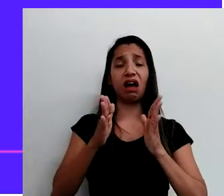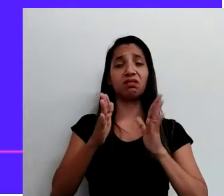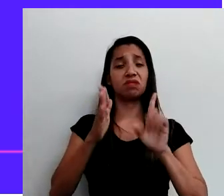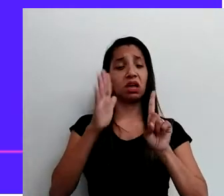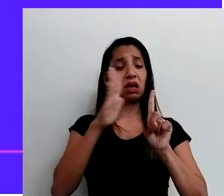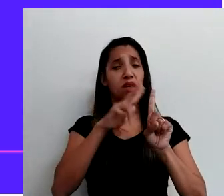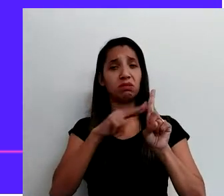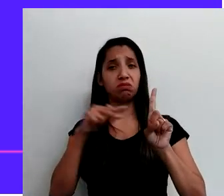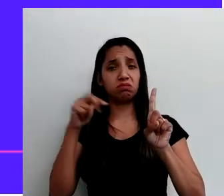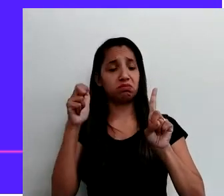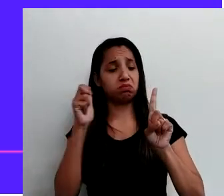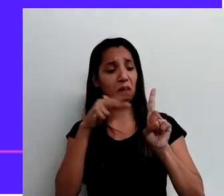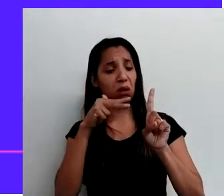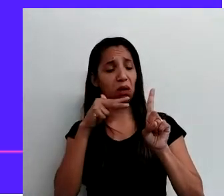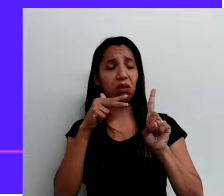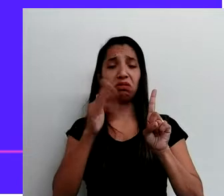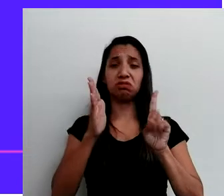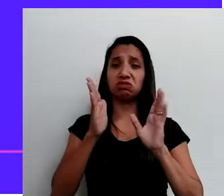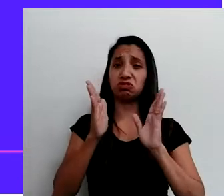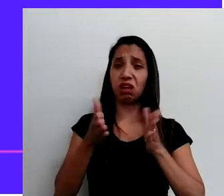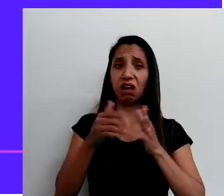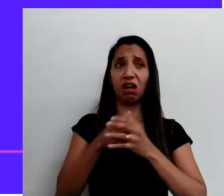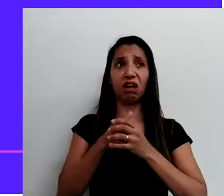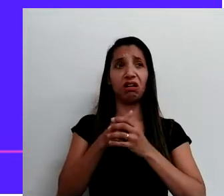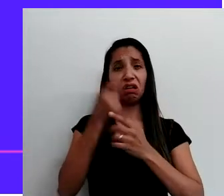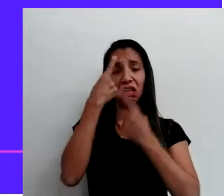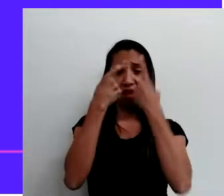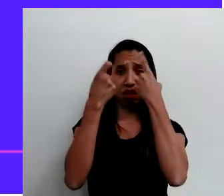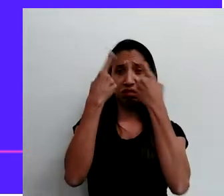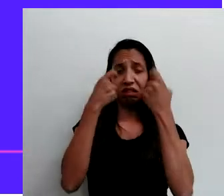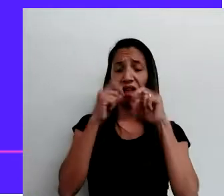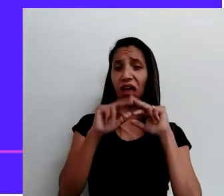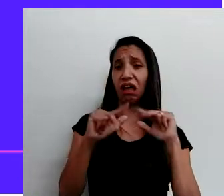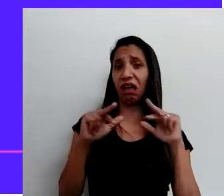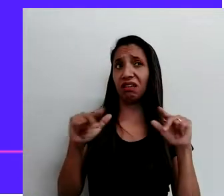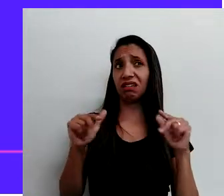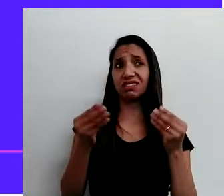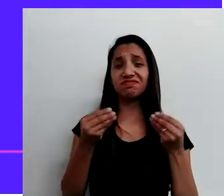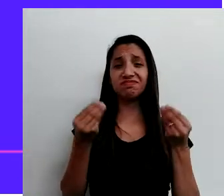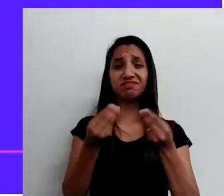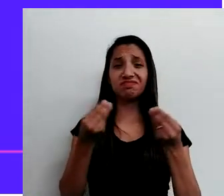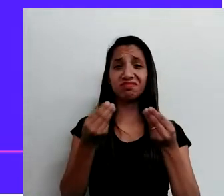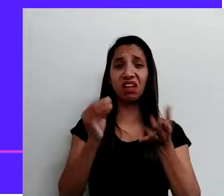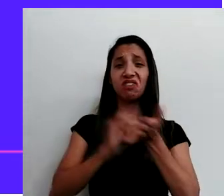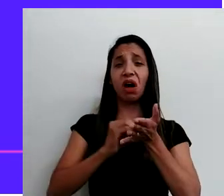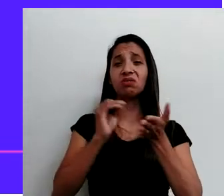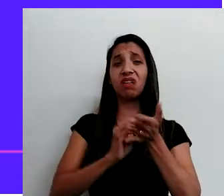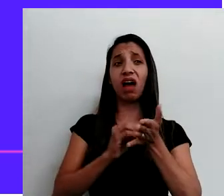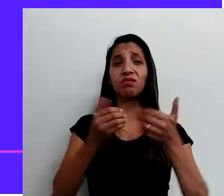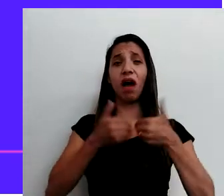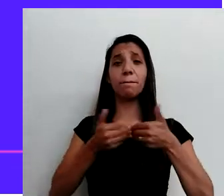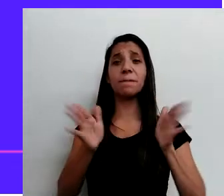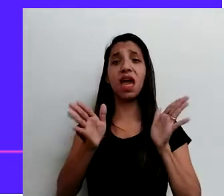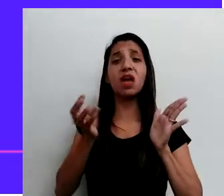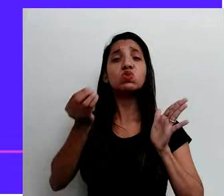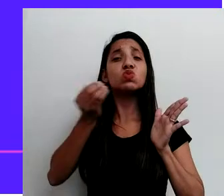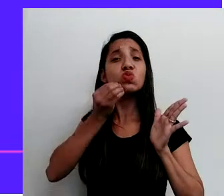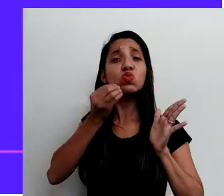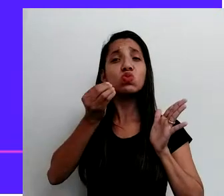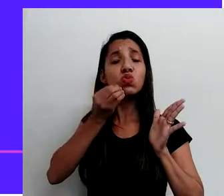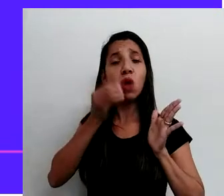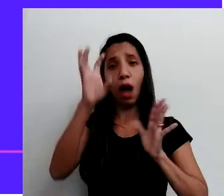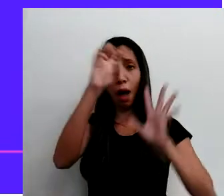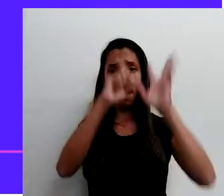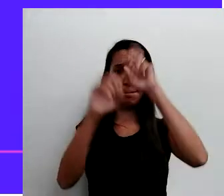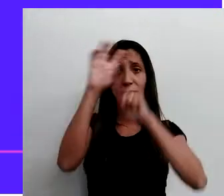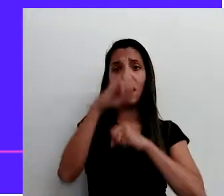conceitos pré-concebidos, ideias pré-concebidas, e estão muito pouco abertos para aprender, para